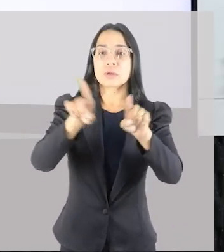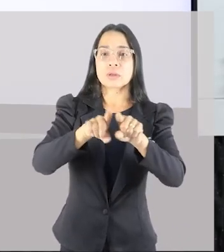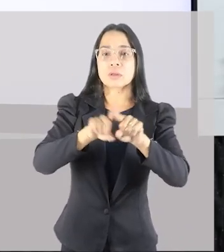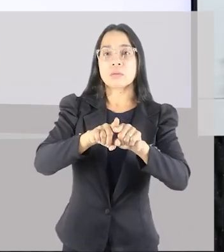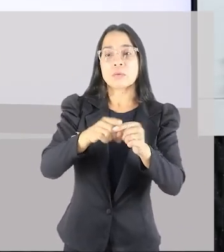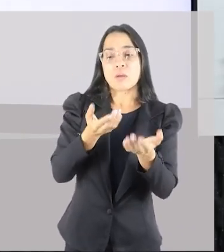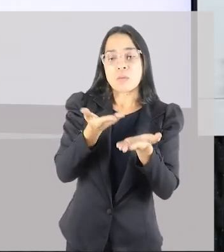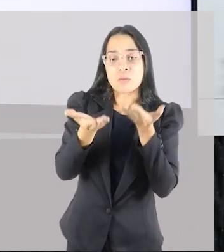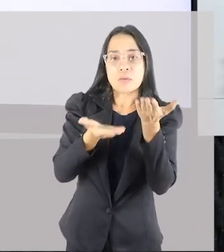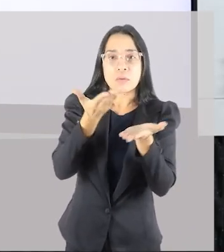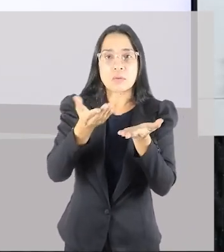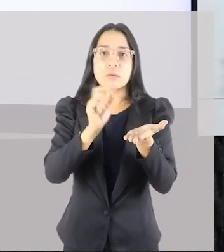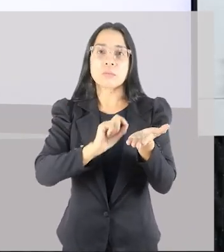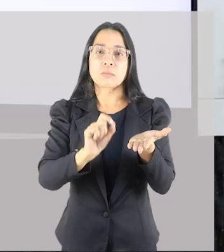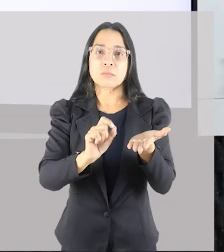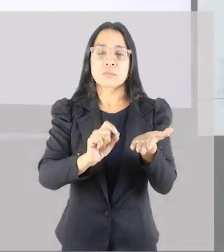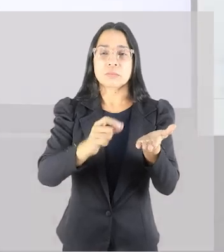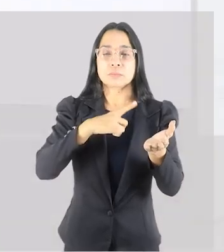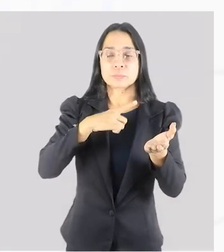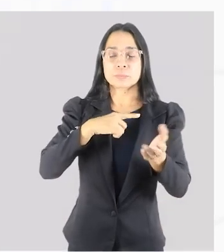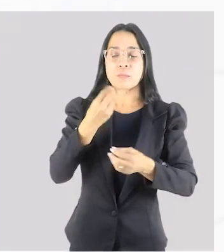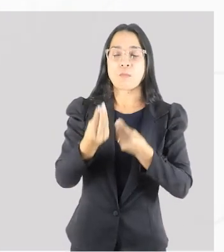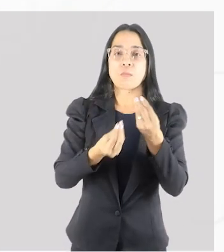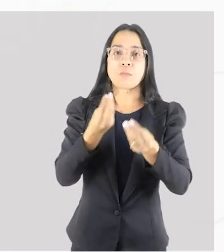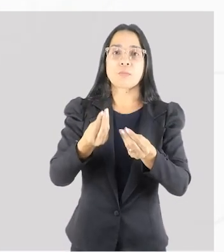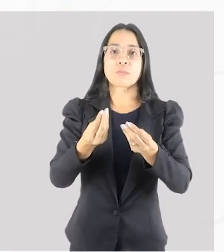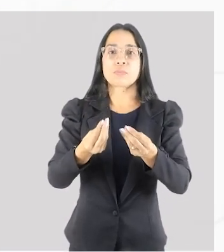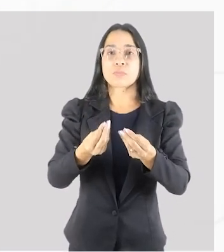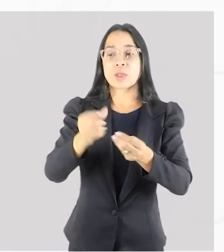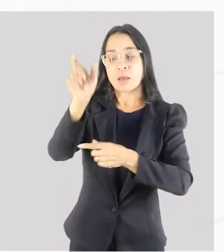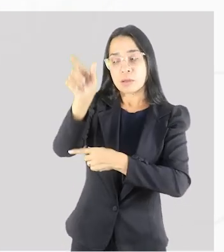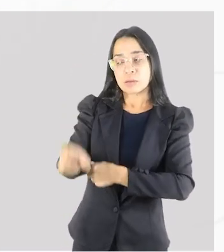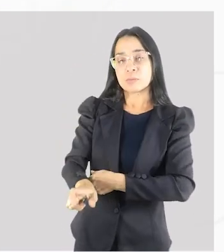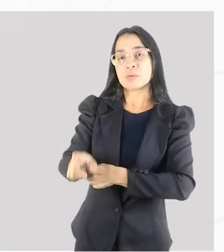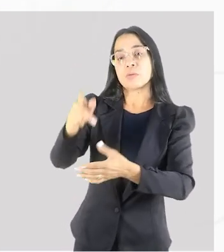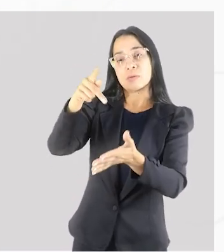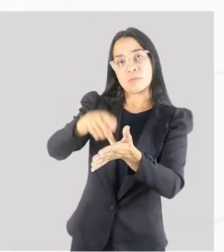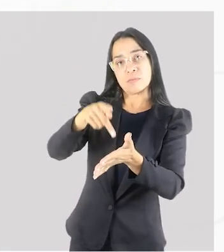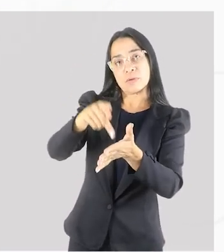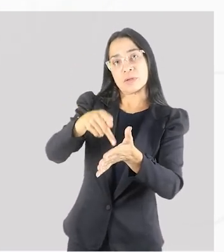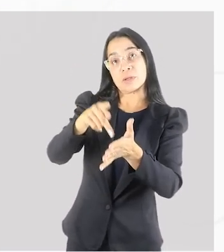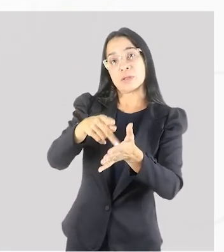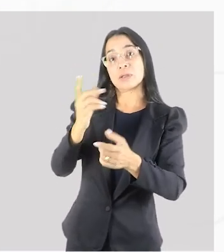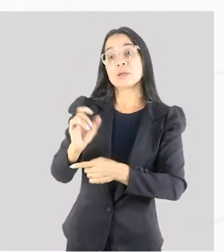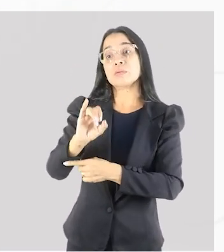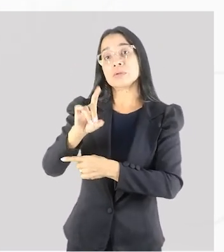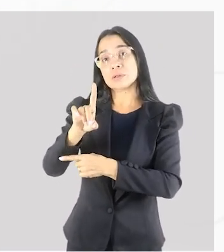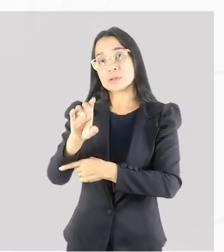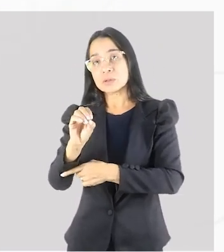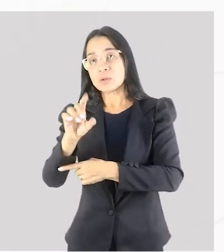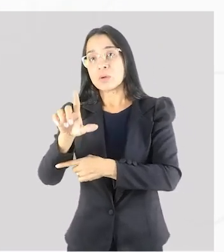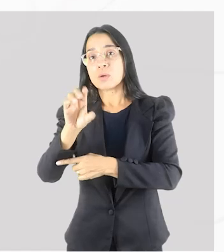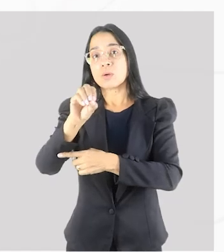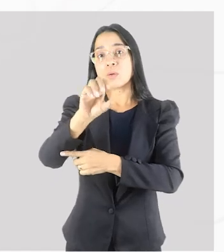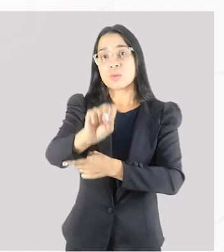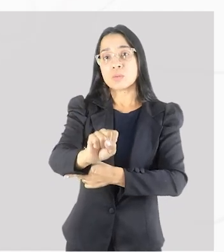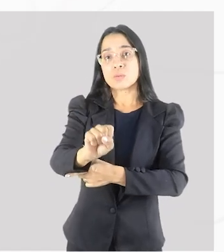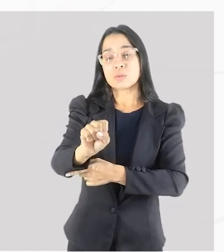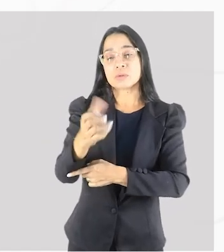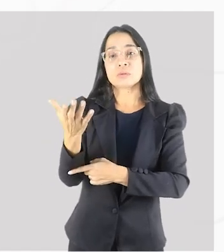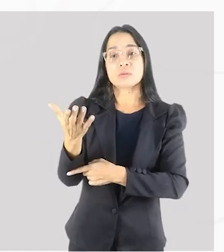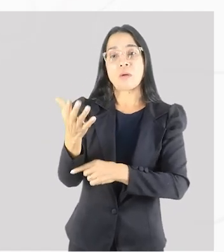tratamentos né que são colocados esses jogadores como verdadeiros Ídolos com ícones